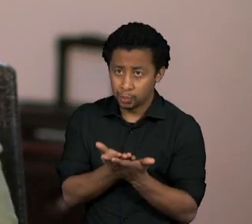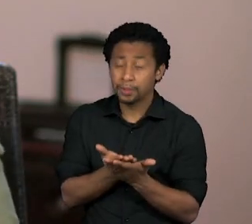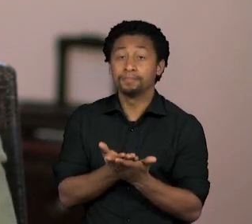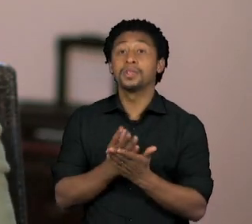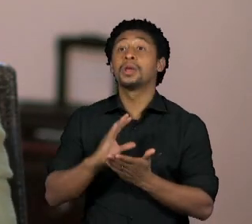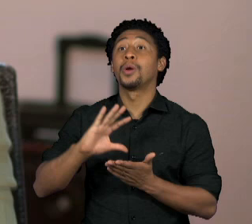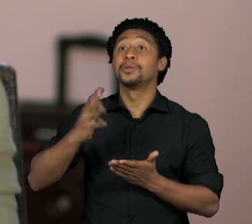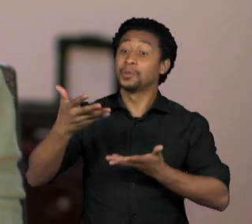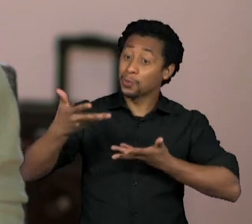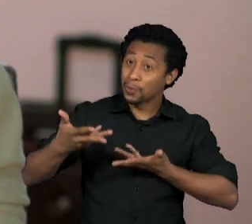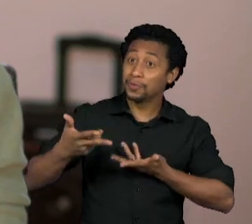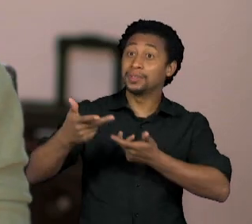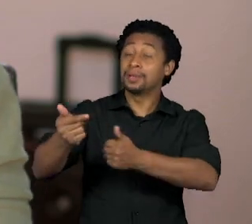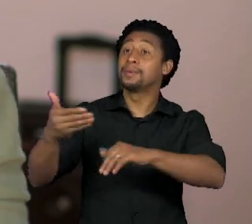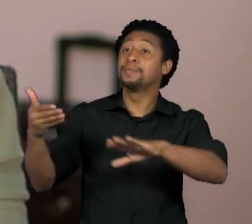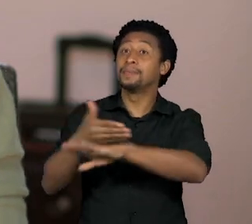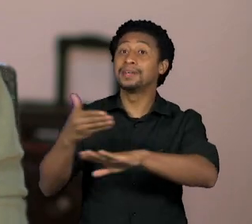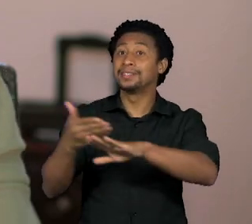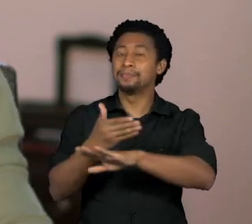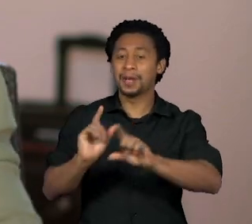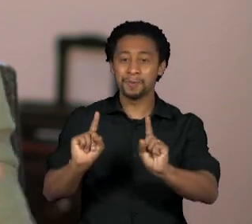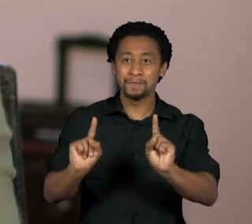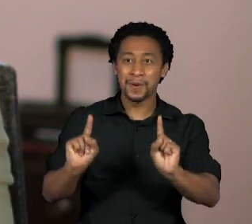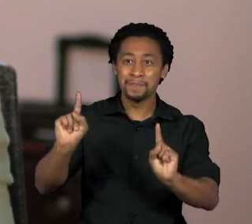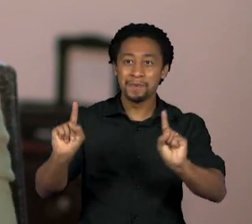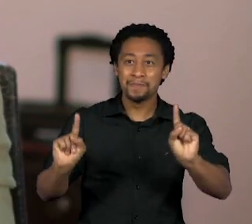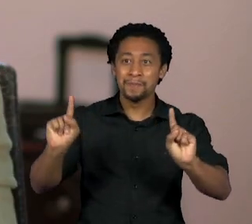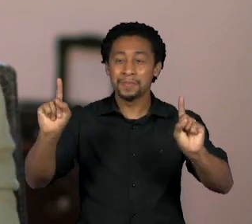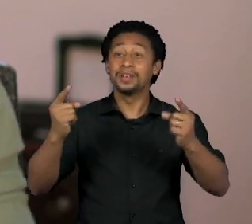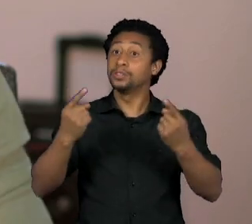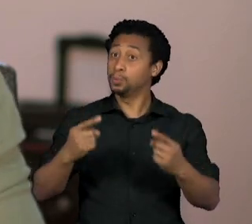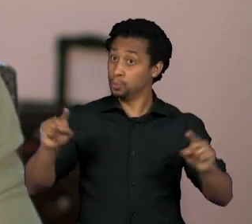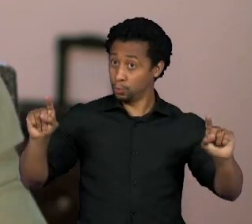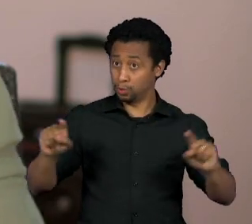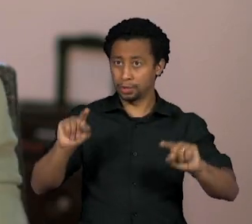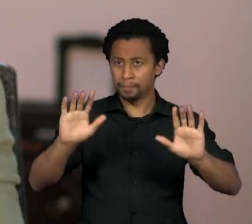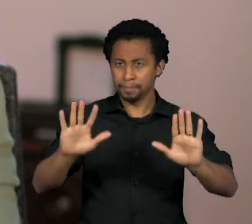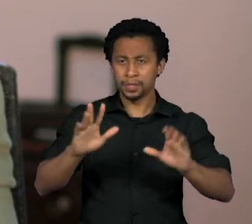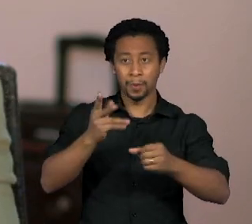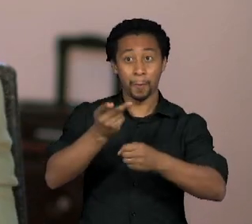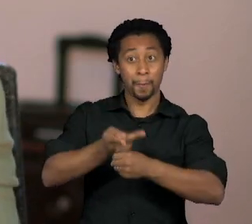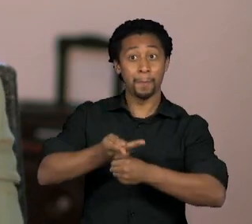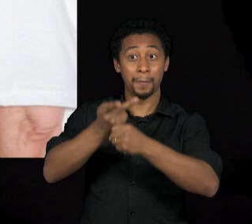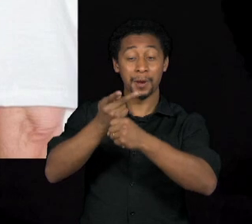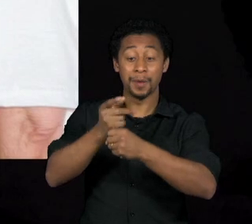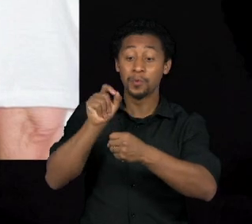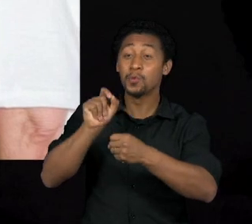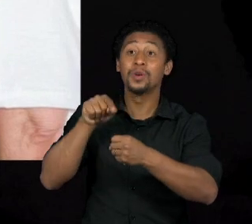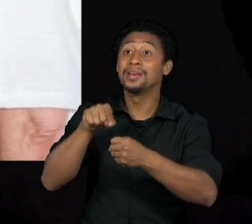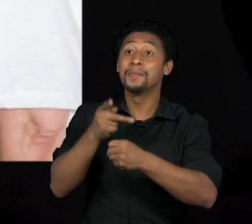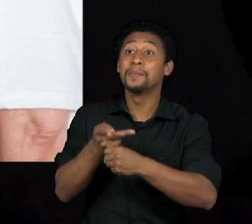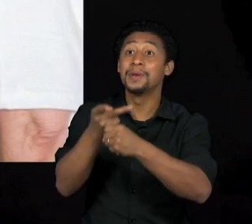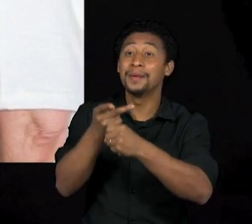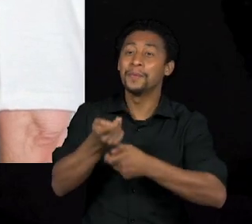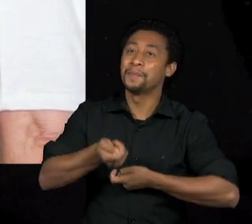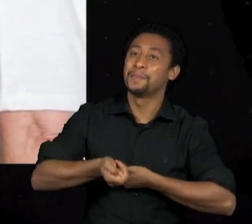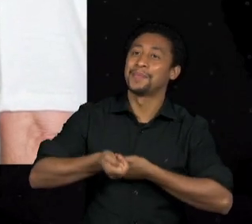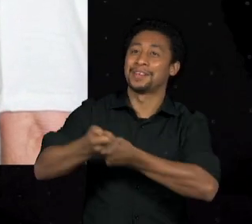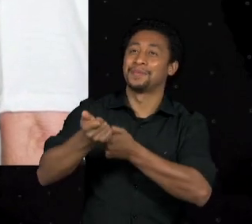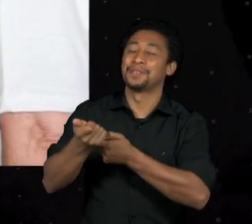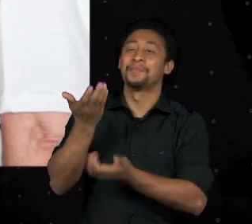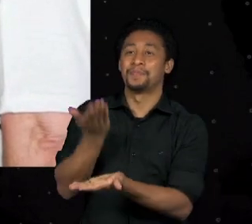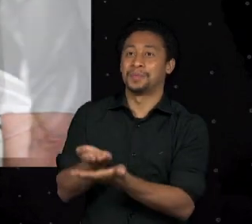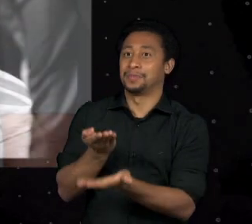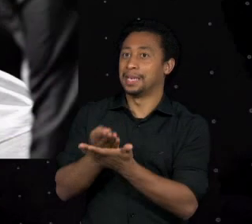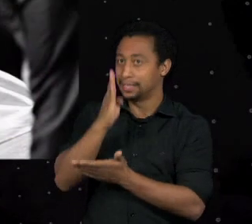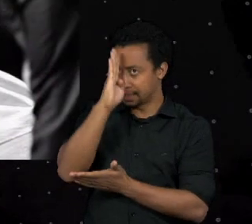fazer um concurso de música na escola que eu estudava. E o prêmio desse concurso era uma bolsa de estudos. E aí então eu fiz o concurso, passei em